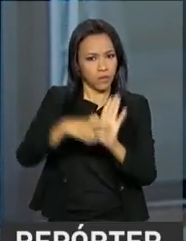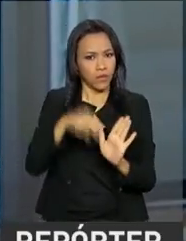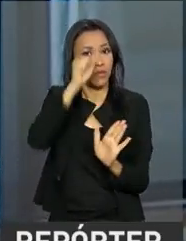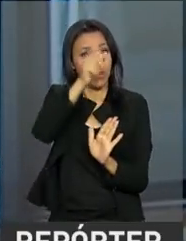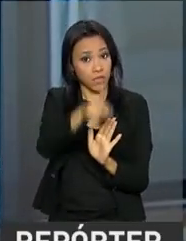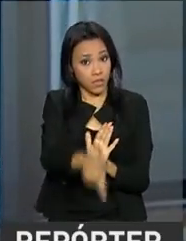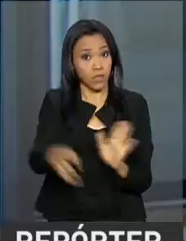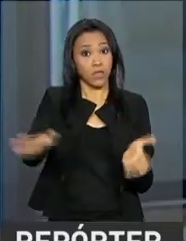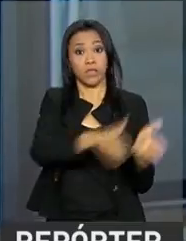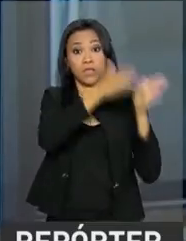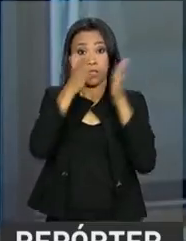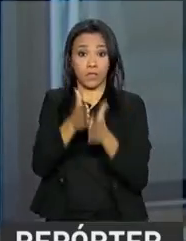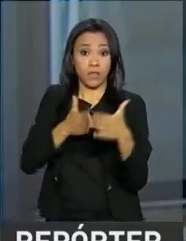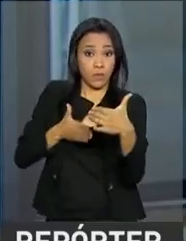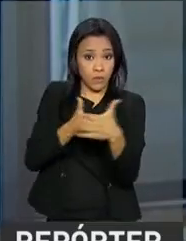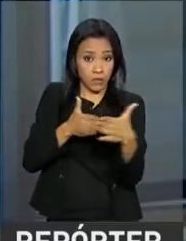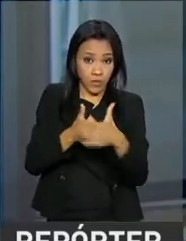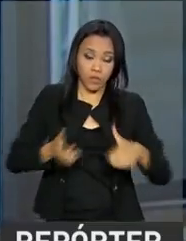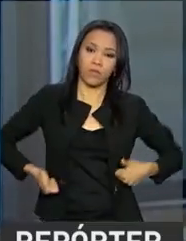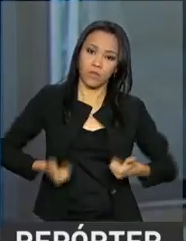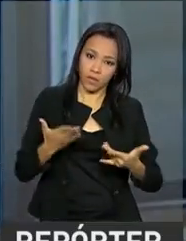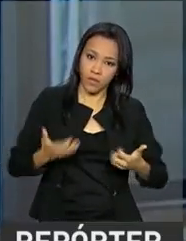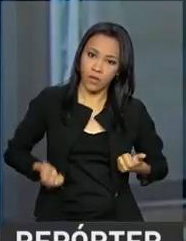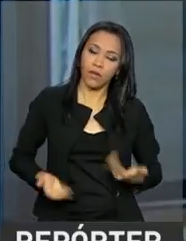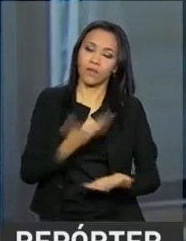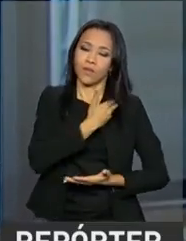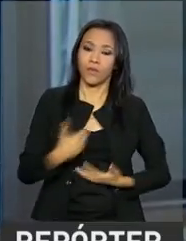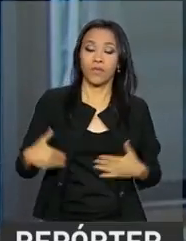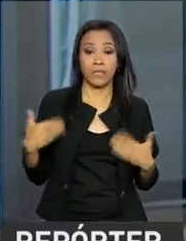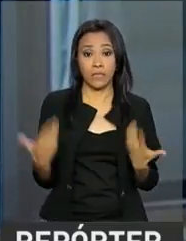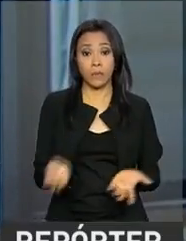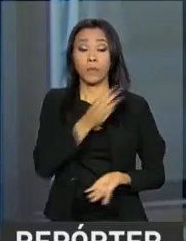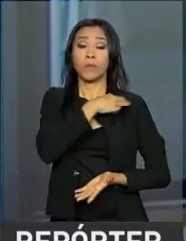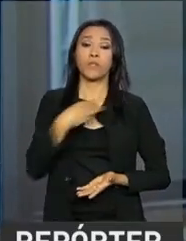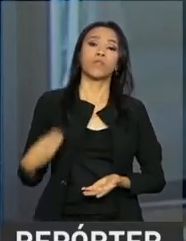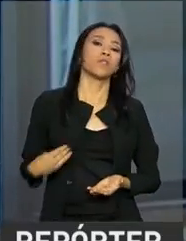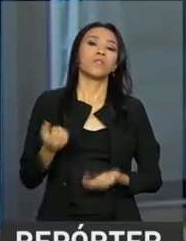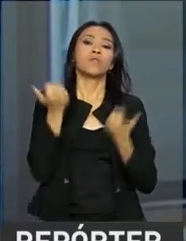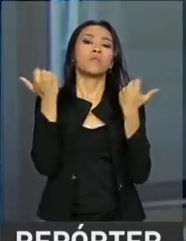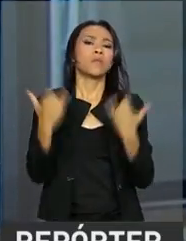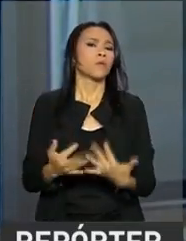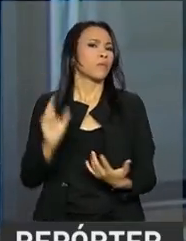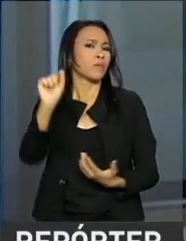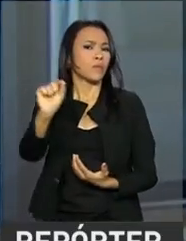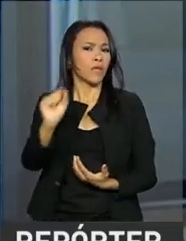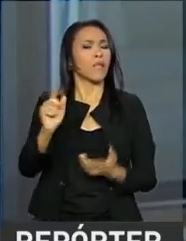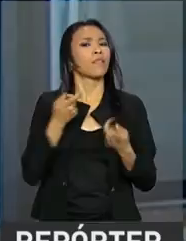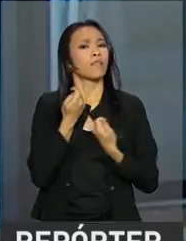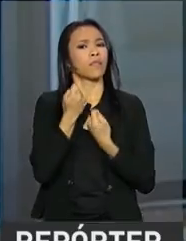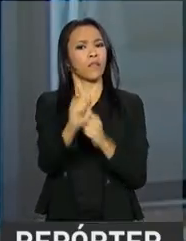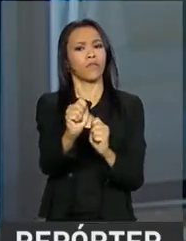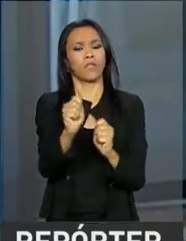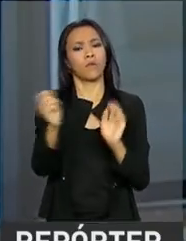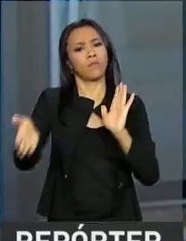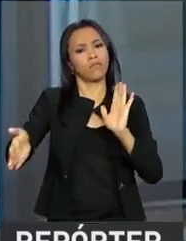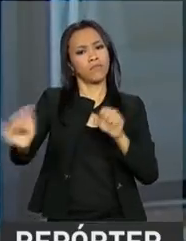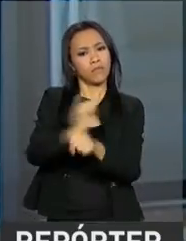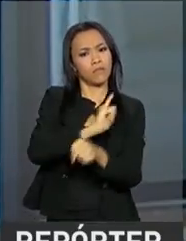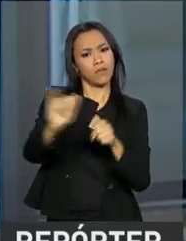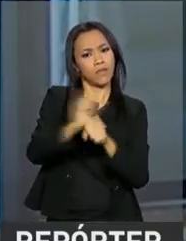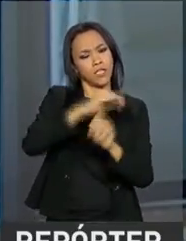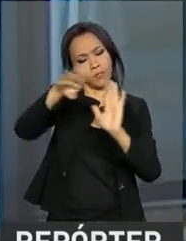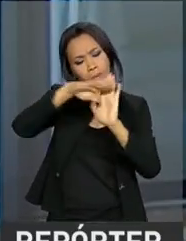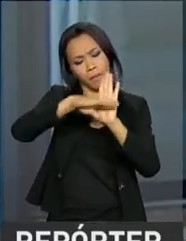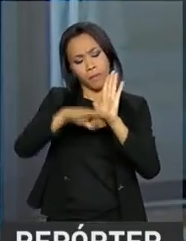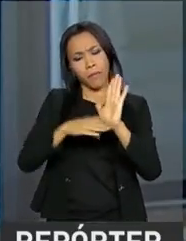teto para os gastos públicos o ministro Eliseu Padilha ele destacou também e defendeu medidas para retomar a geração